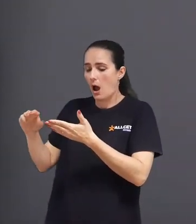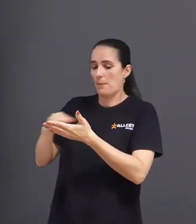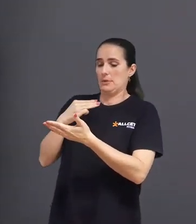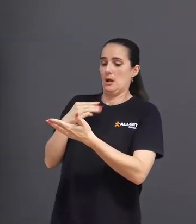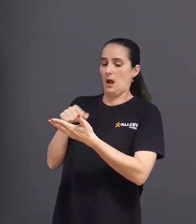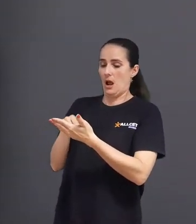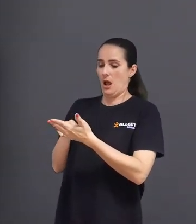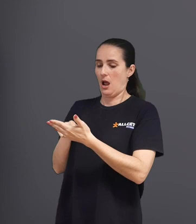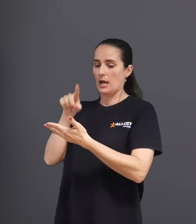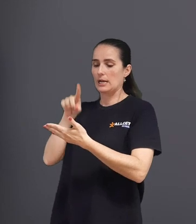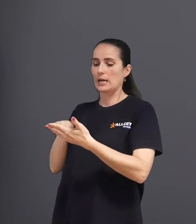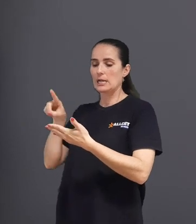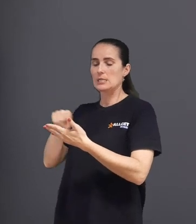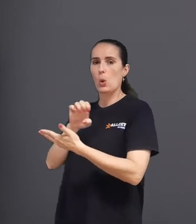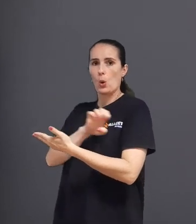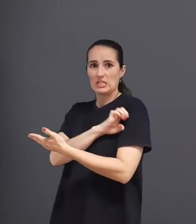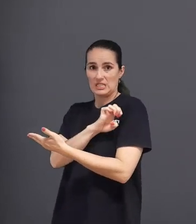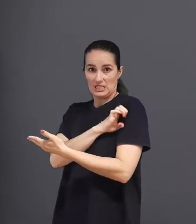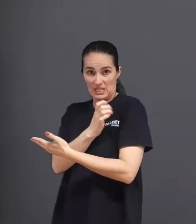volto para casa, normal.